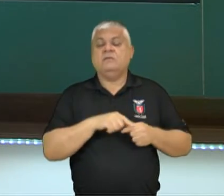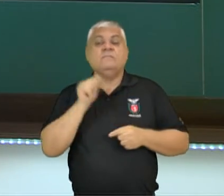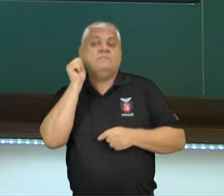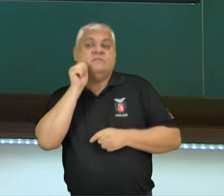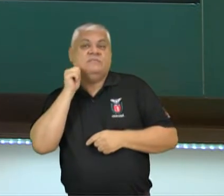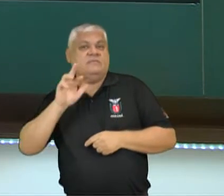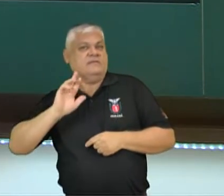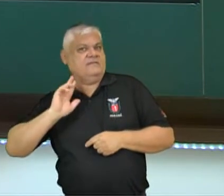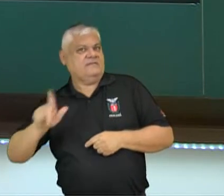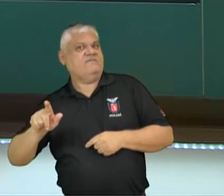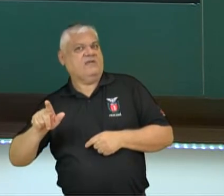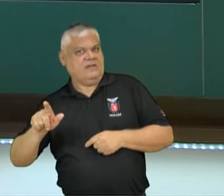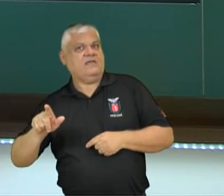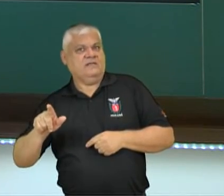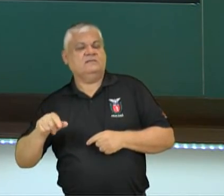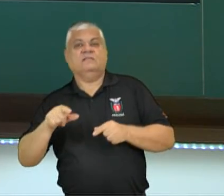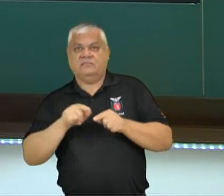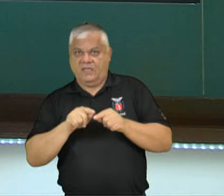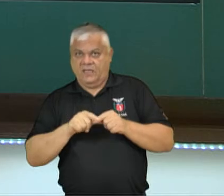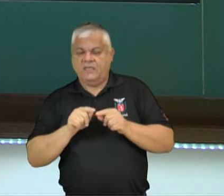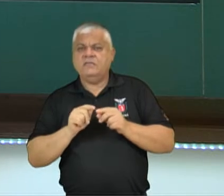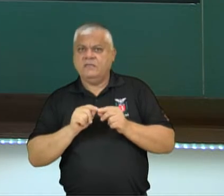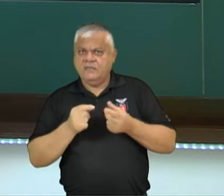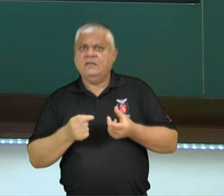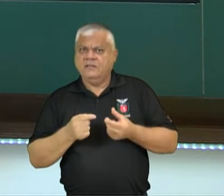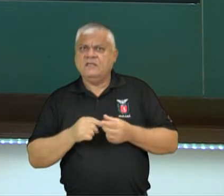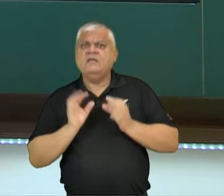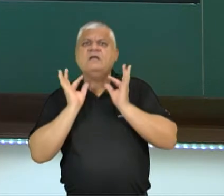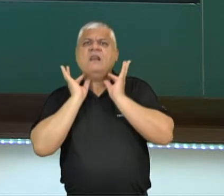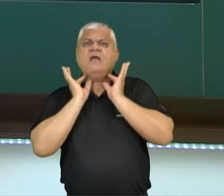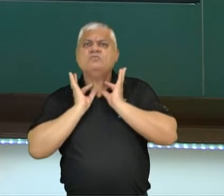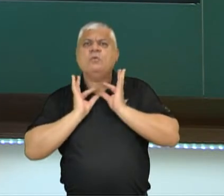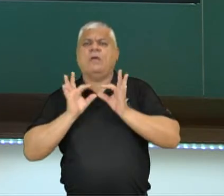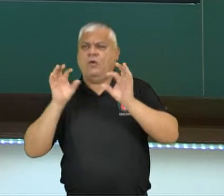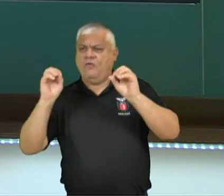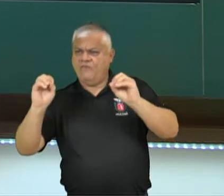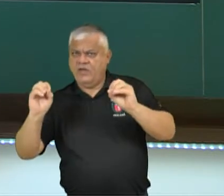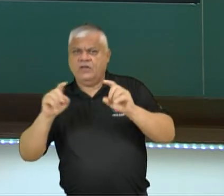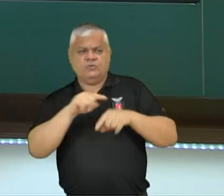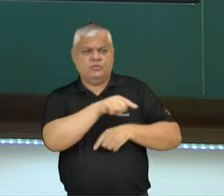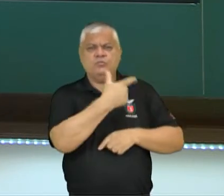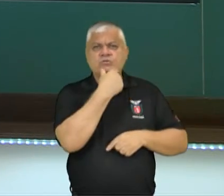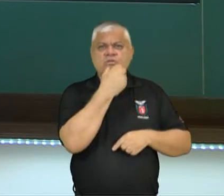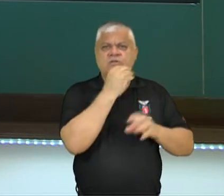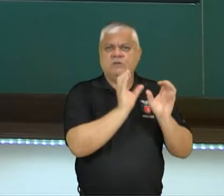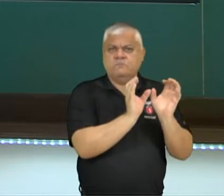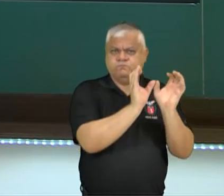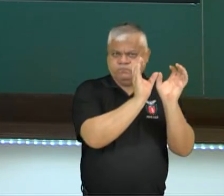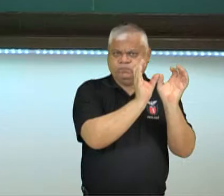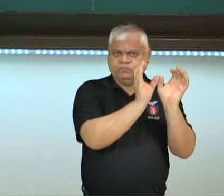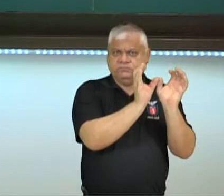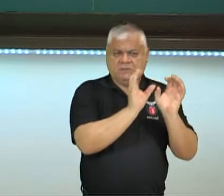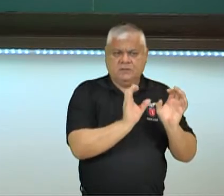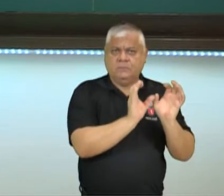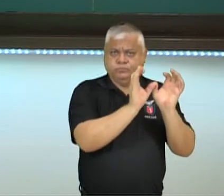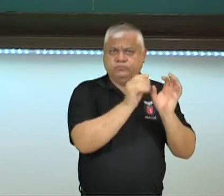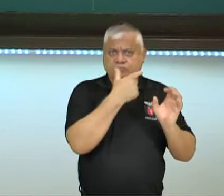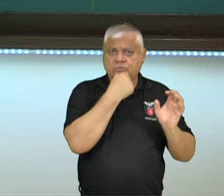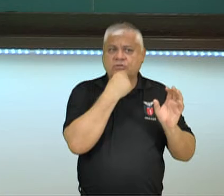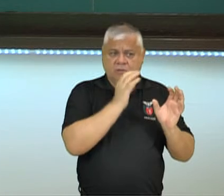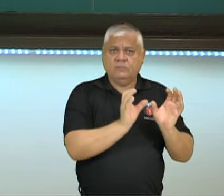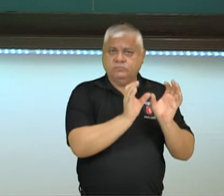meninas apresentam glândulas produtoras desses hormônios diferentes. No caso dos meninos,